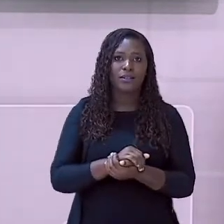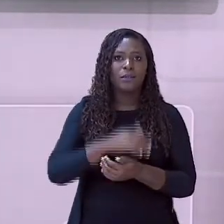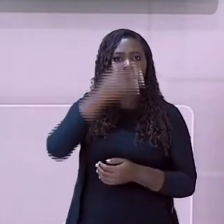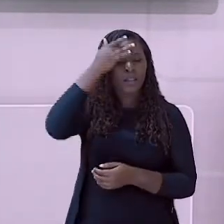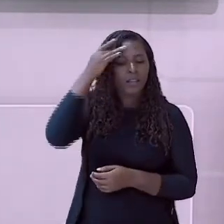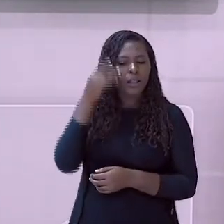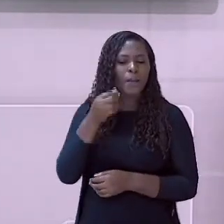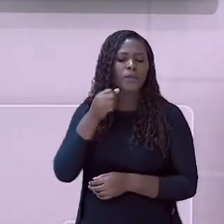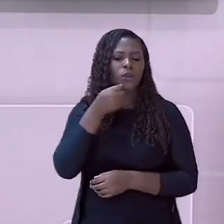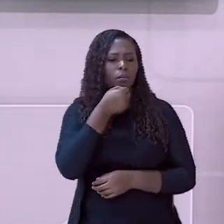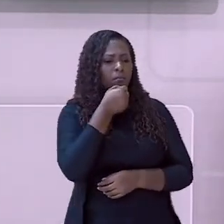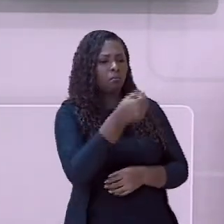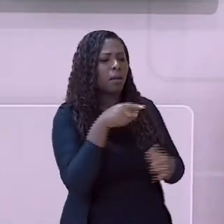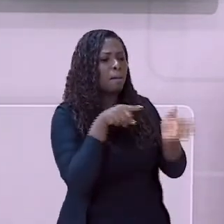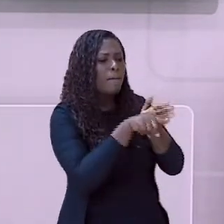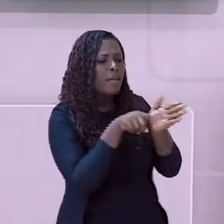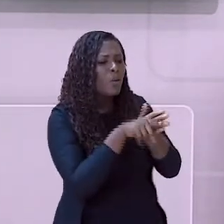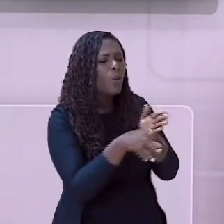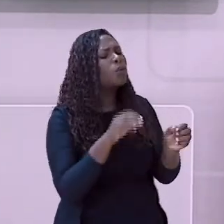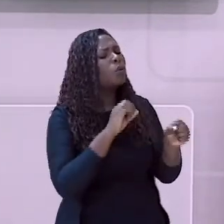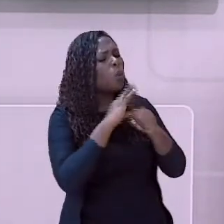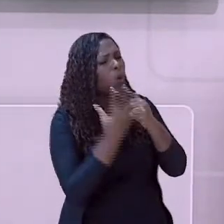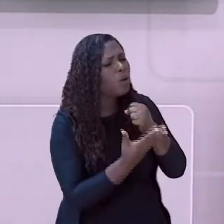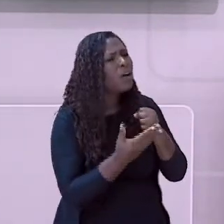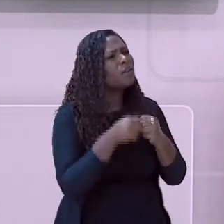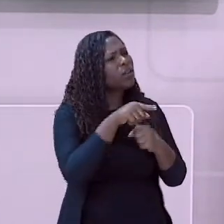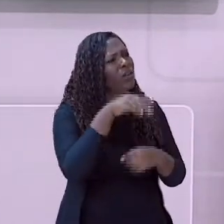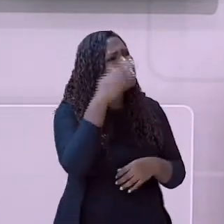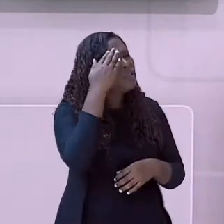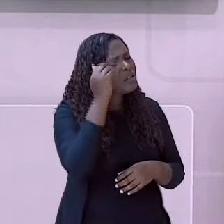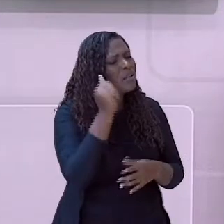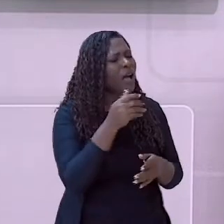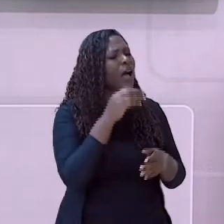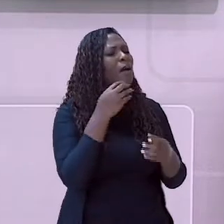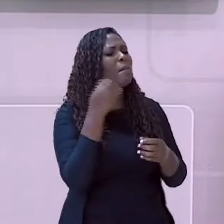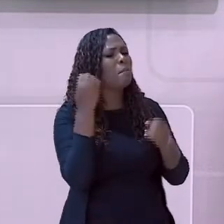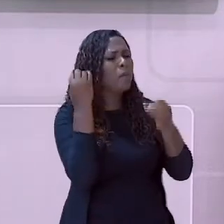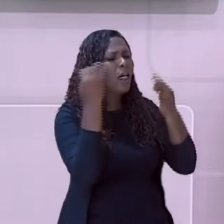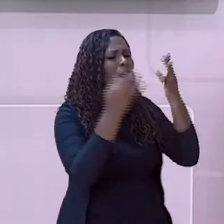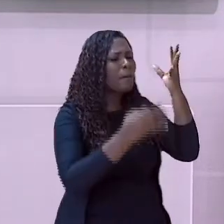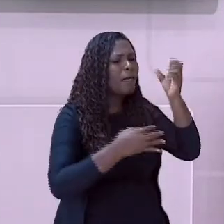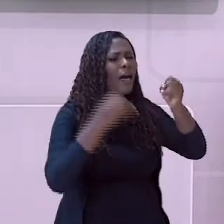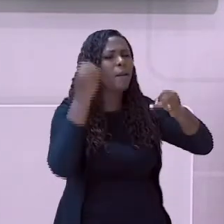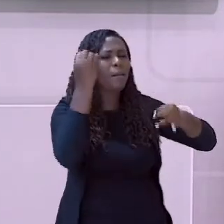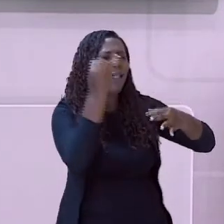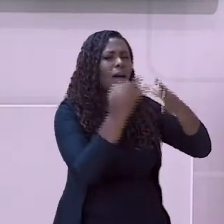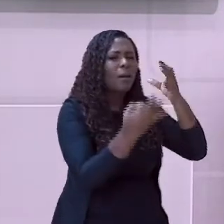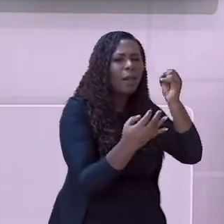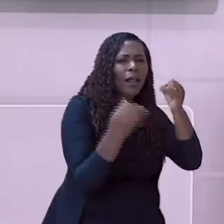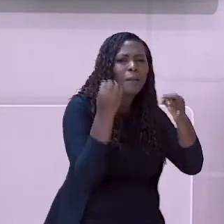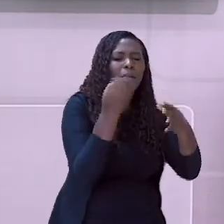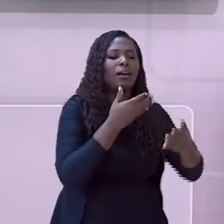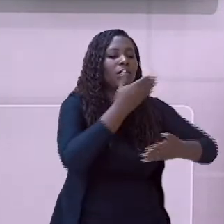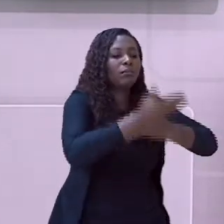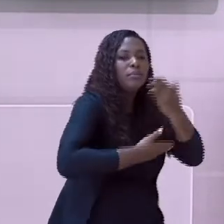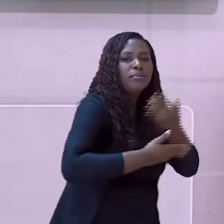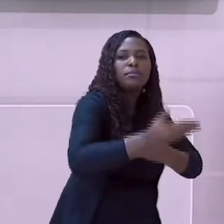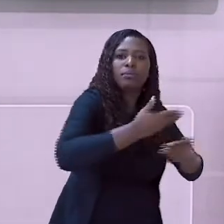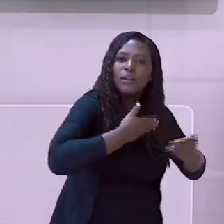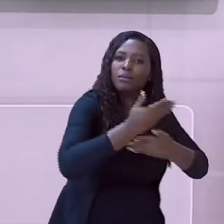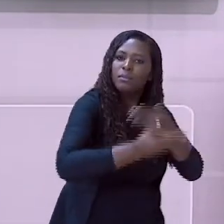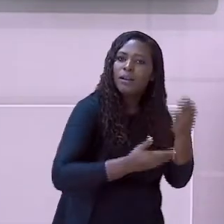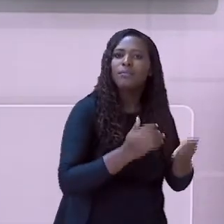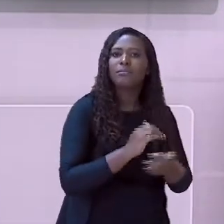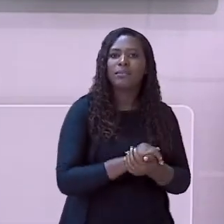vai respondendo. Para entrevista jornalística, para eu definir qual entrevista eu